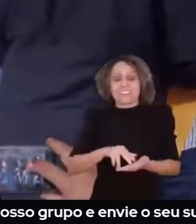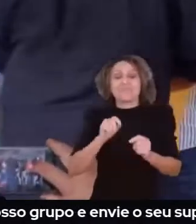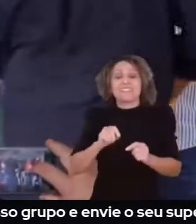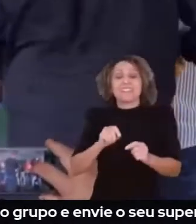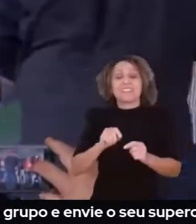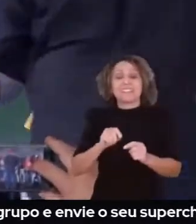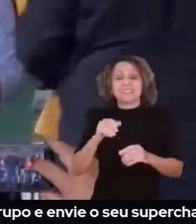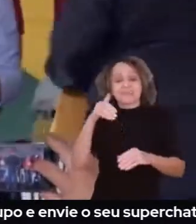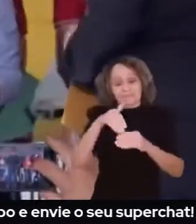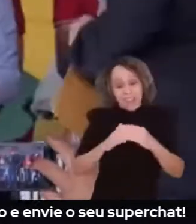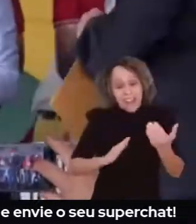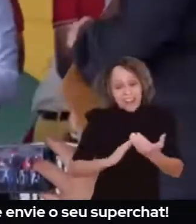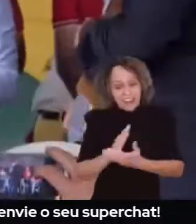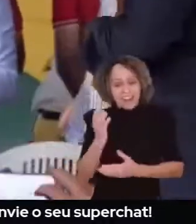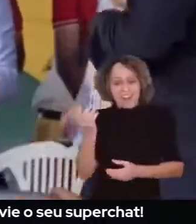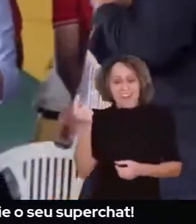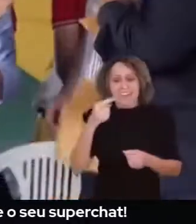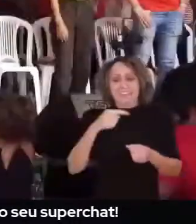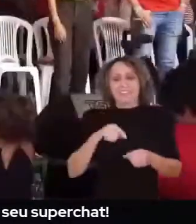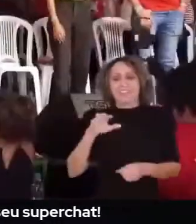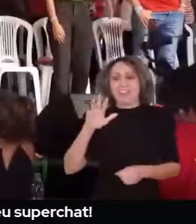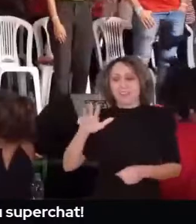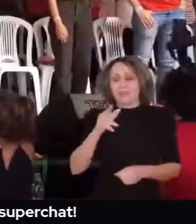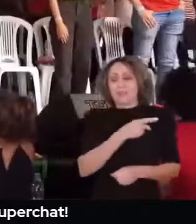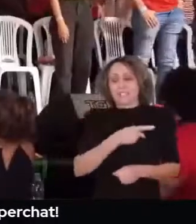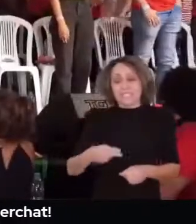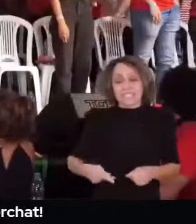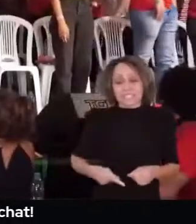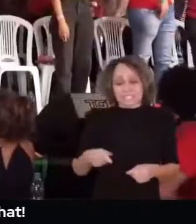Nosso poeta camponês.